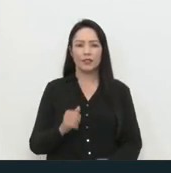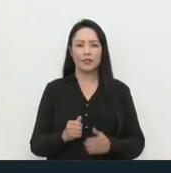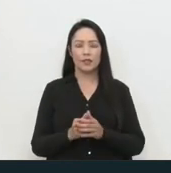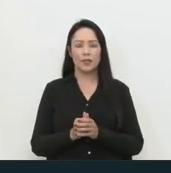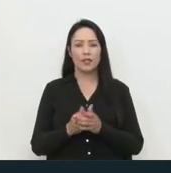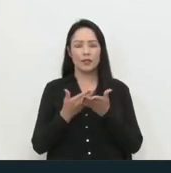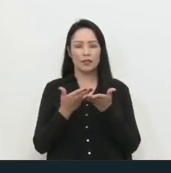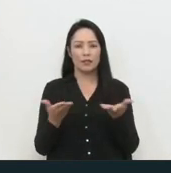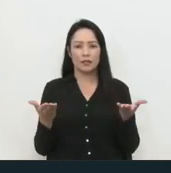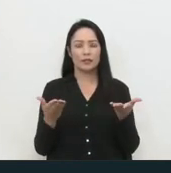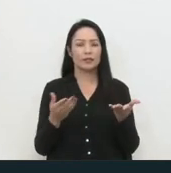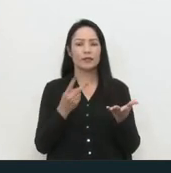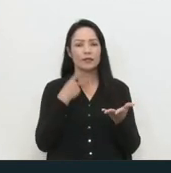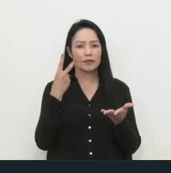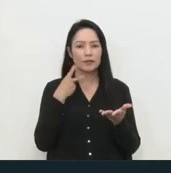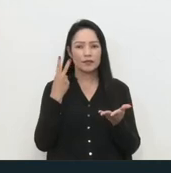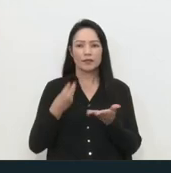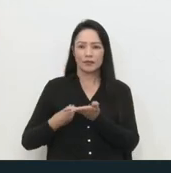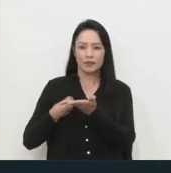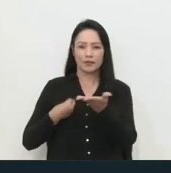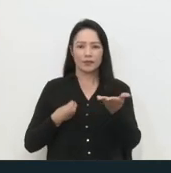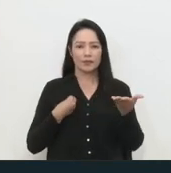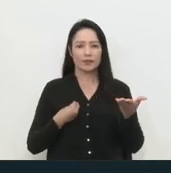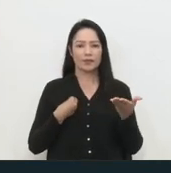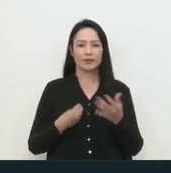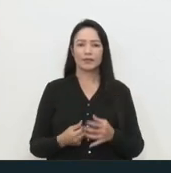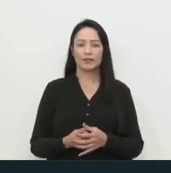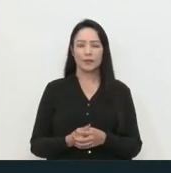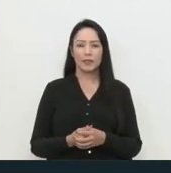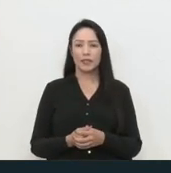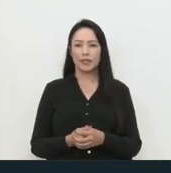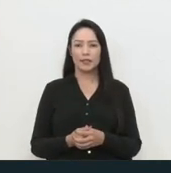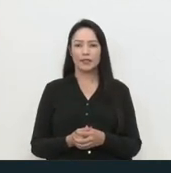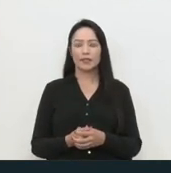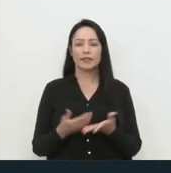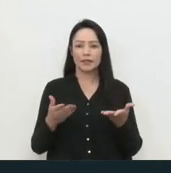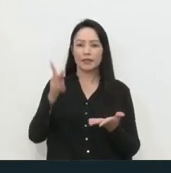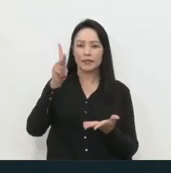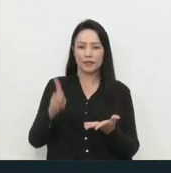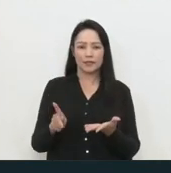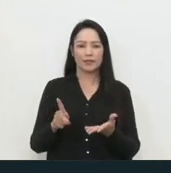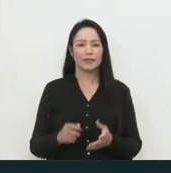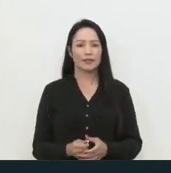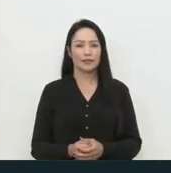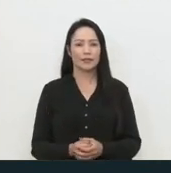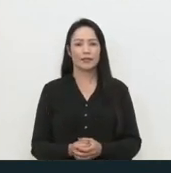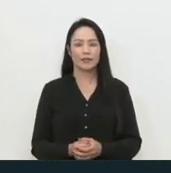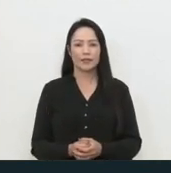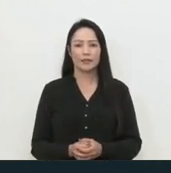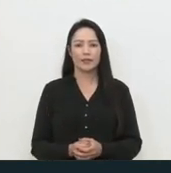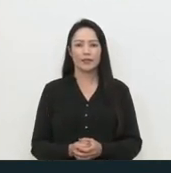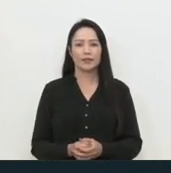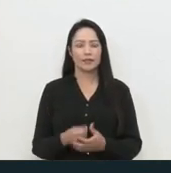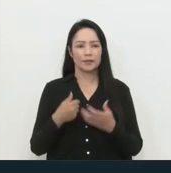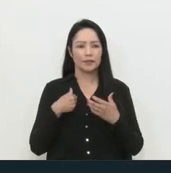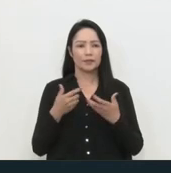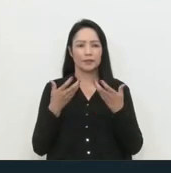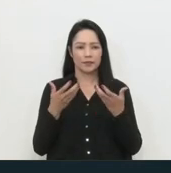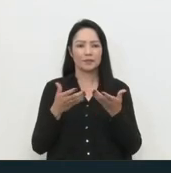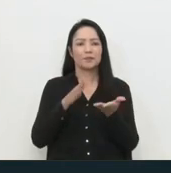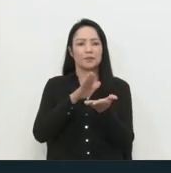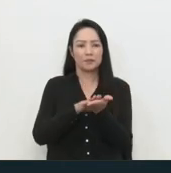aos vereadores aqui presentes senhor presidente eu gostaria de